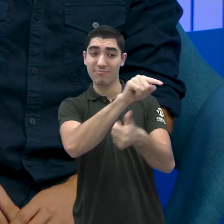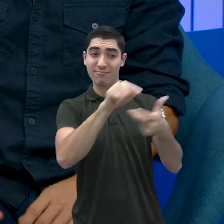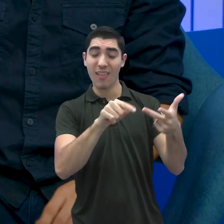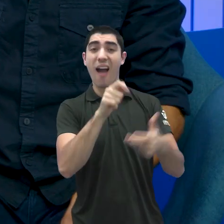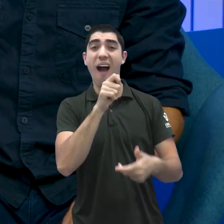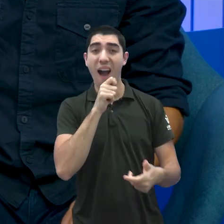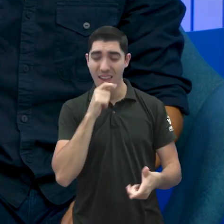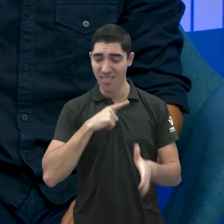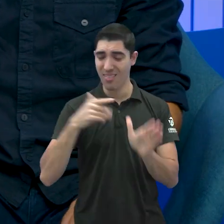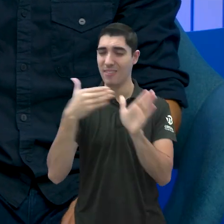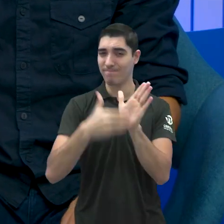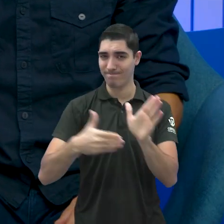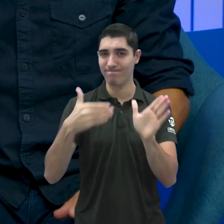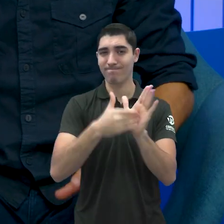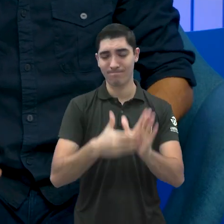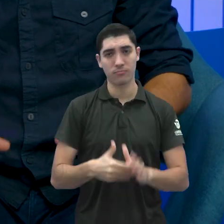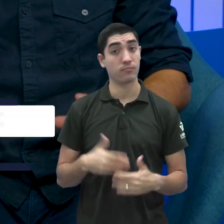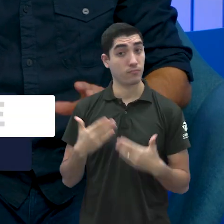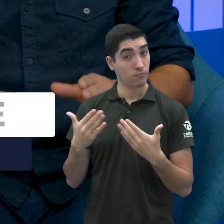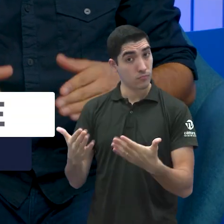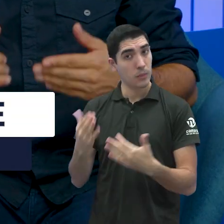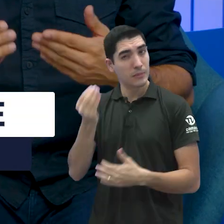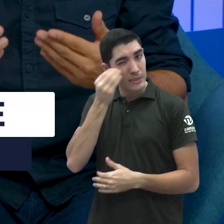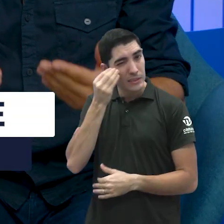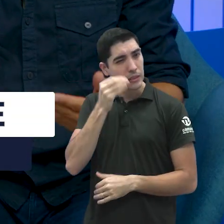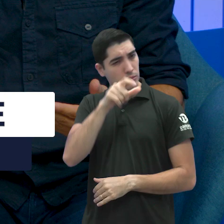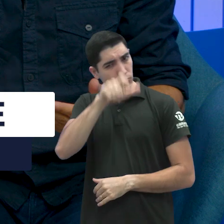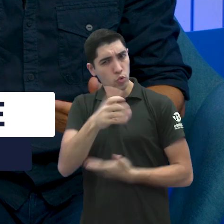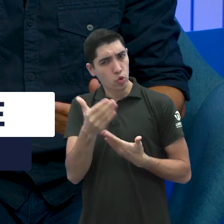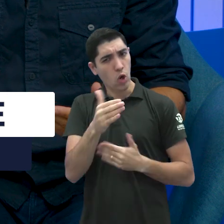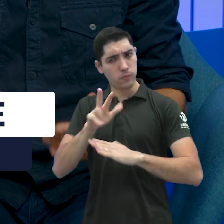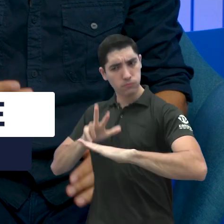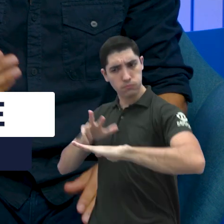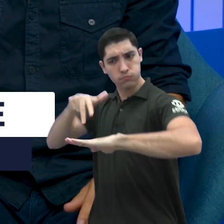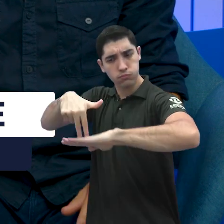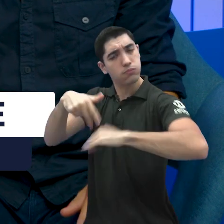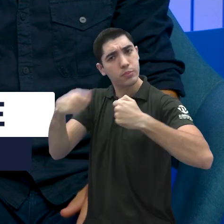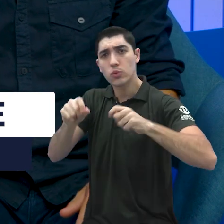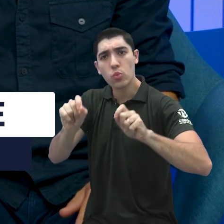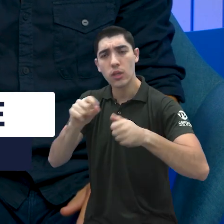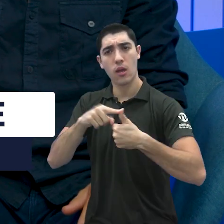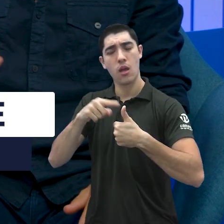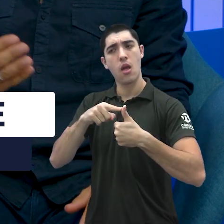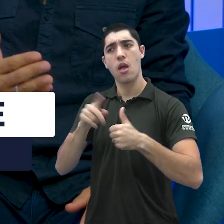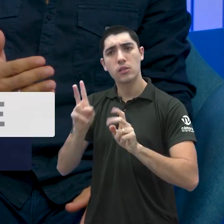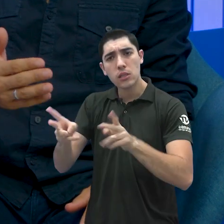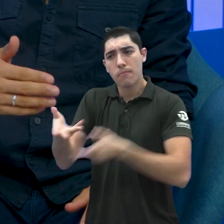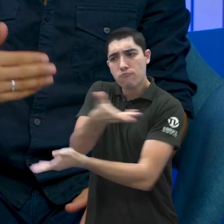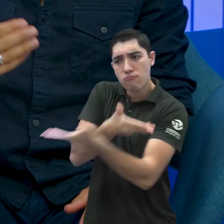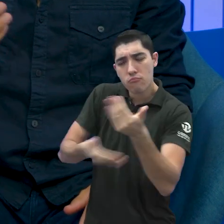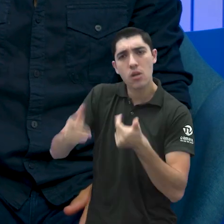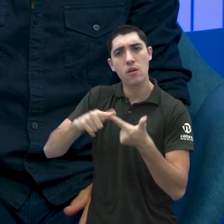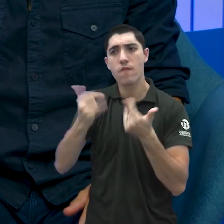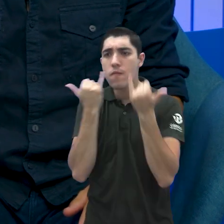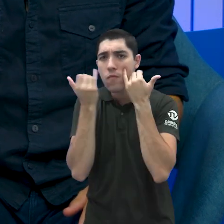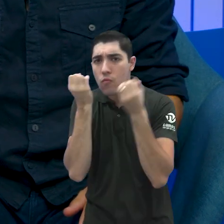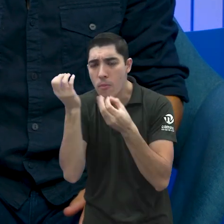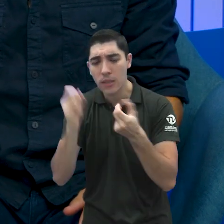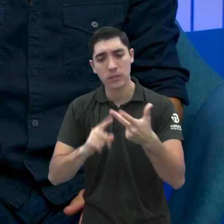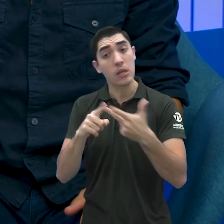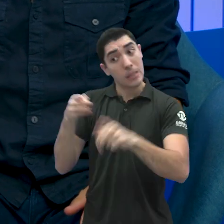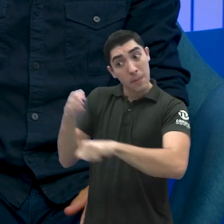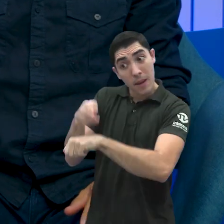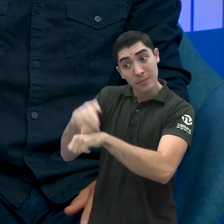no centro das decisões. Ampliar esse protagonismo passa por escuta, formação e inclusão nos